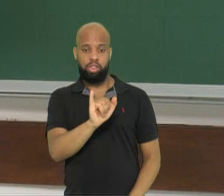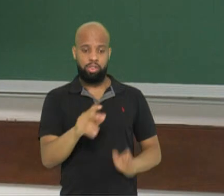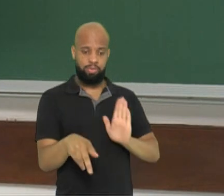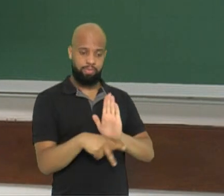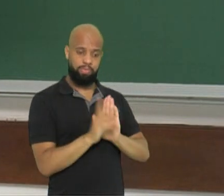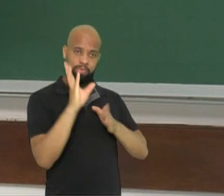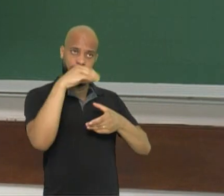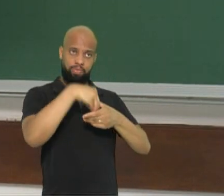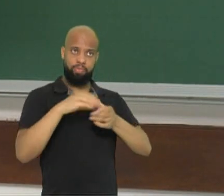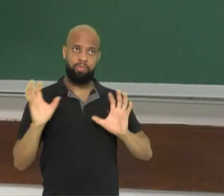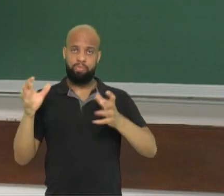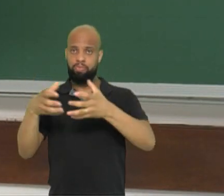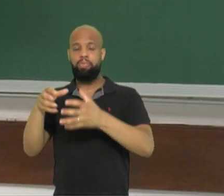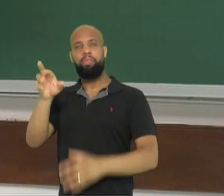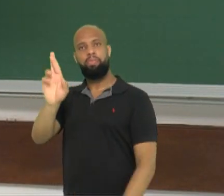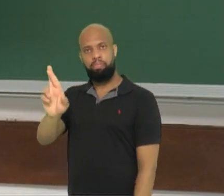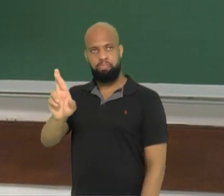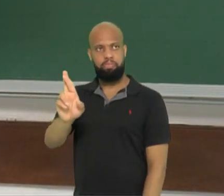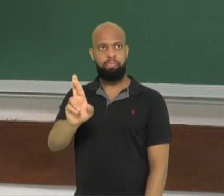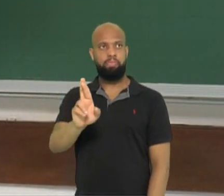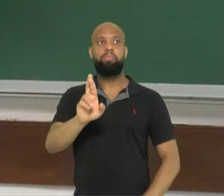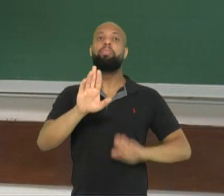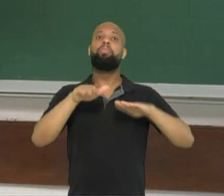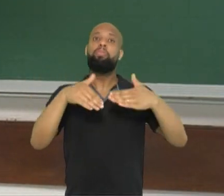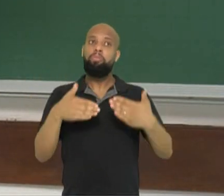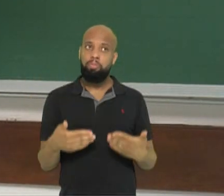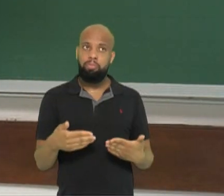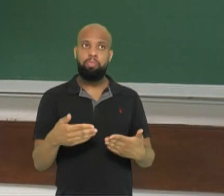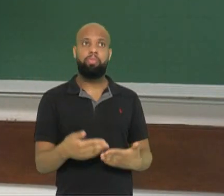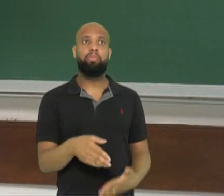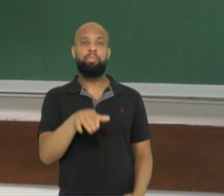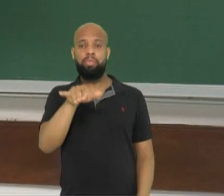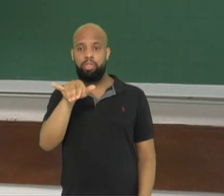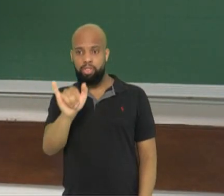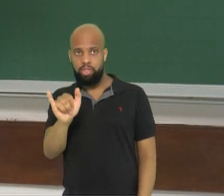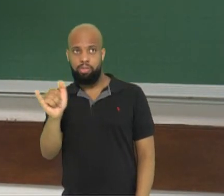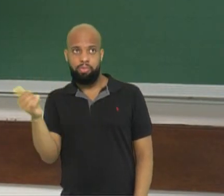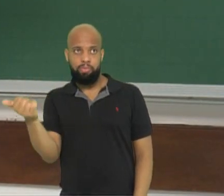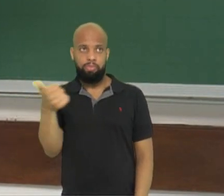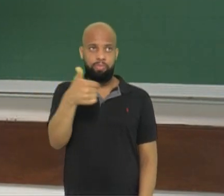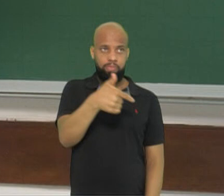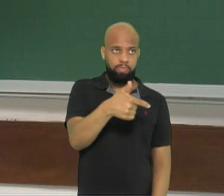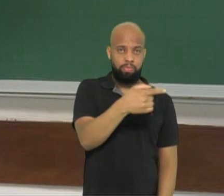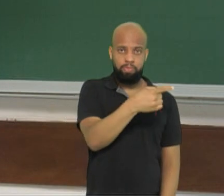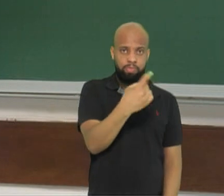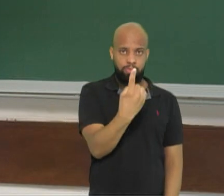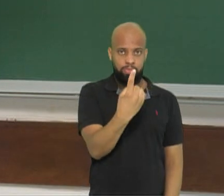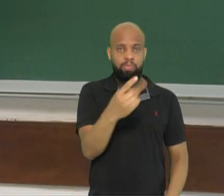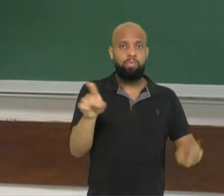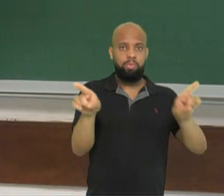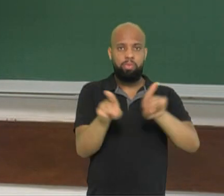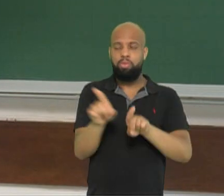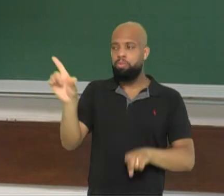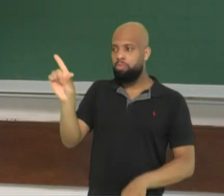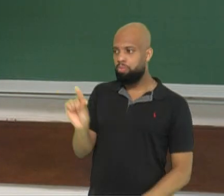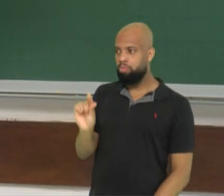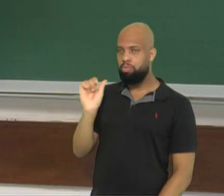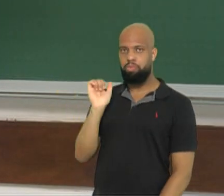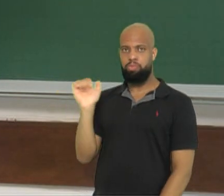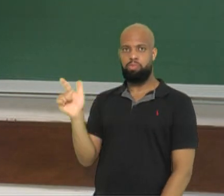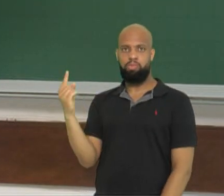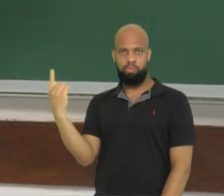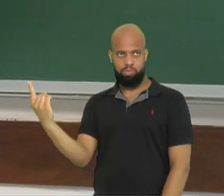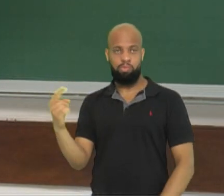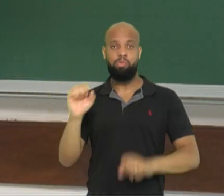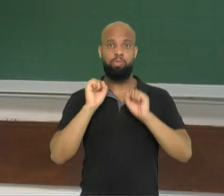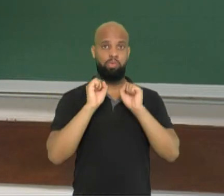a imagem pertence aos reais, tal que y é maior ou igual a -1 e menor ou igual a 1. Gente, ó, dá para estabelecer